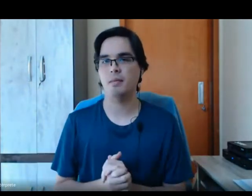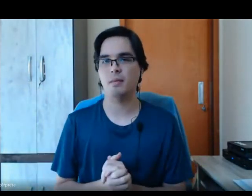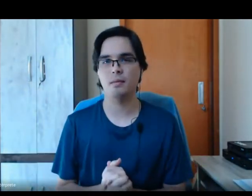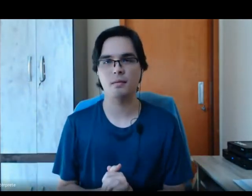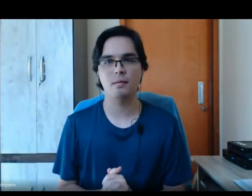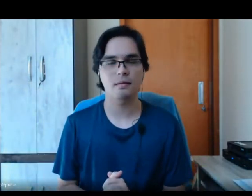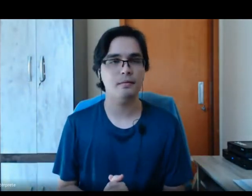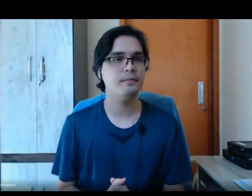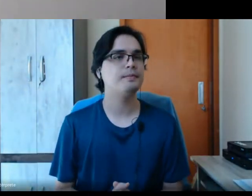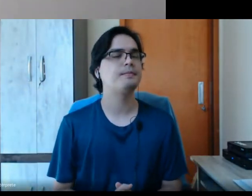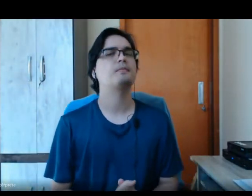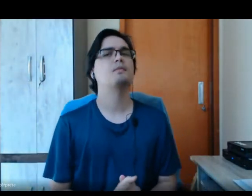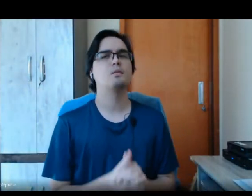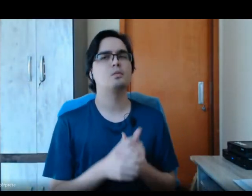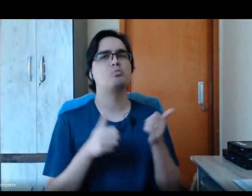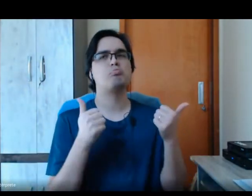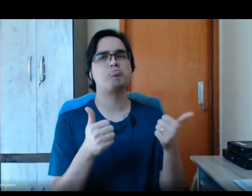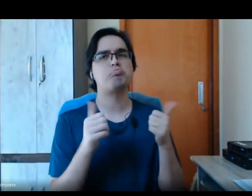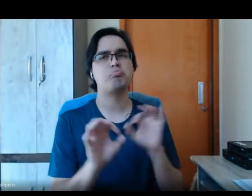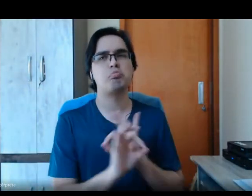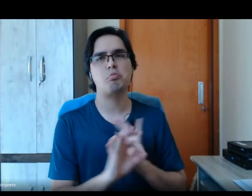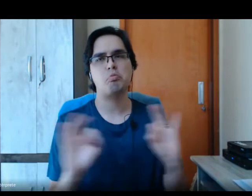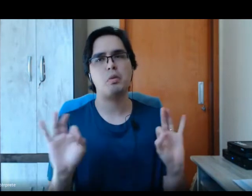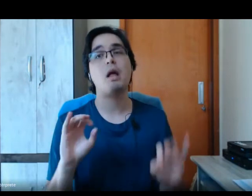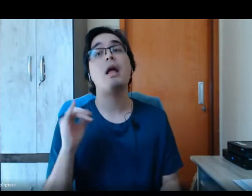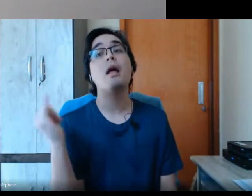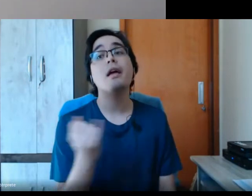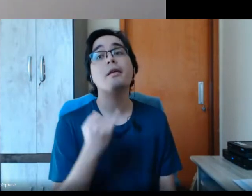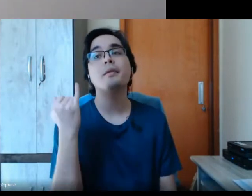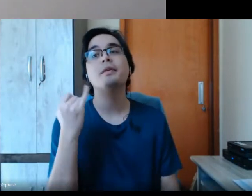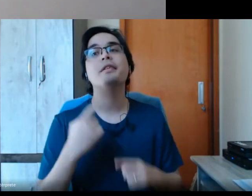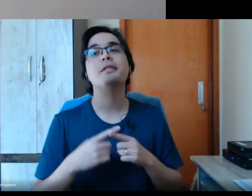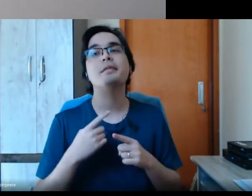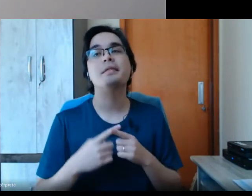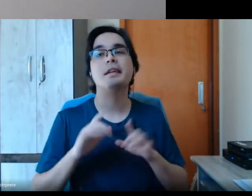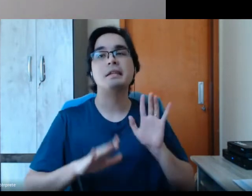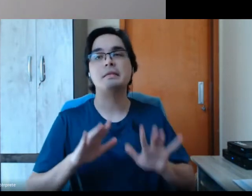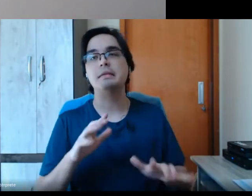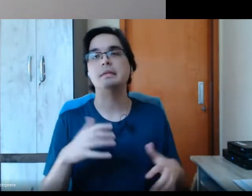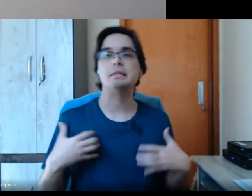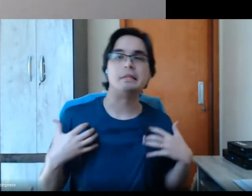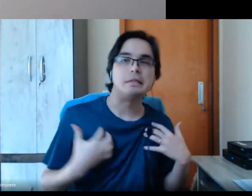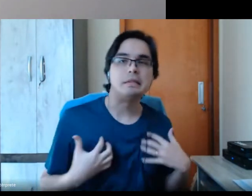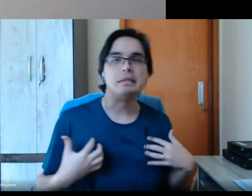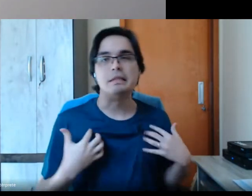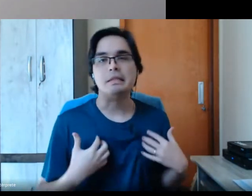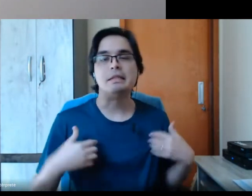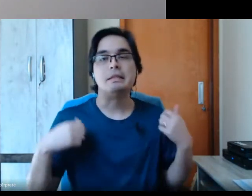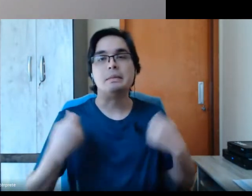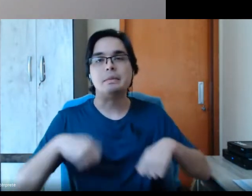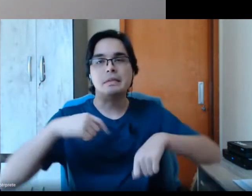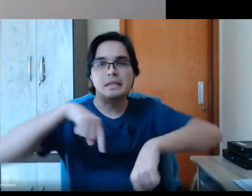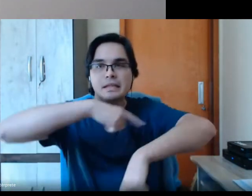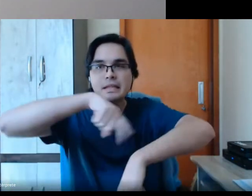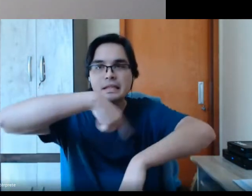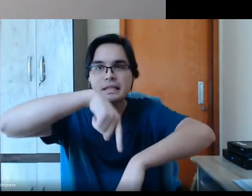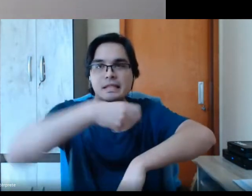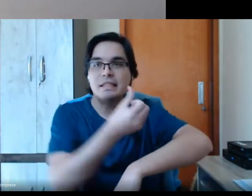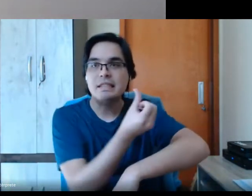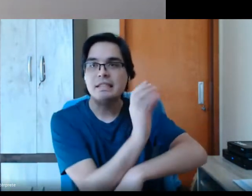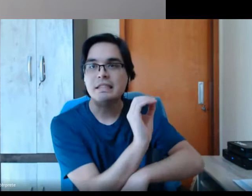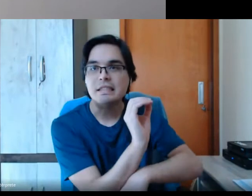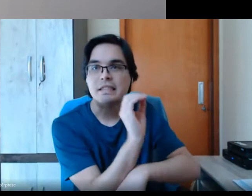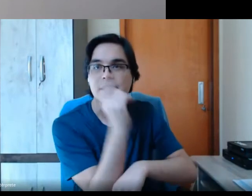improdutivo. É, dá para ser difícil. A gente pode pensar, inclusive, por exemplo, uma atividade síncrona, né, esse ao